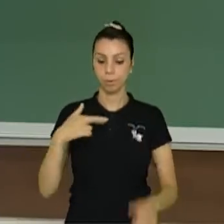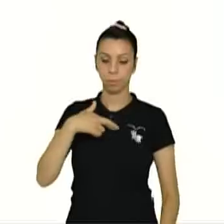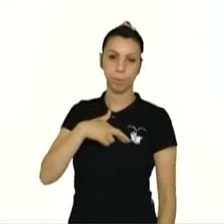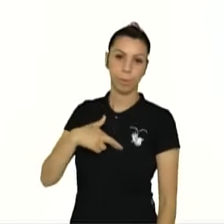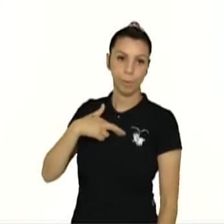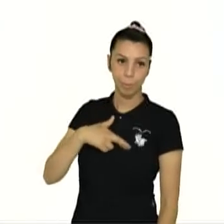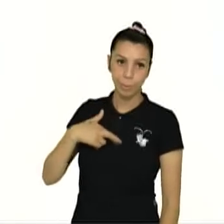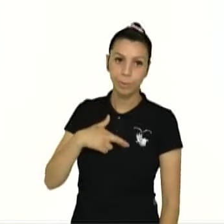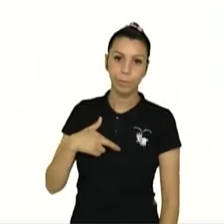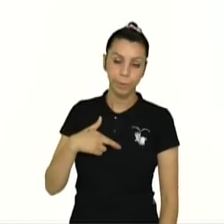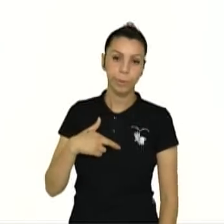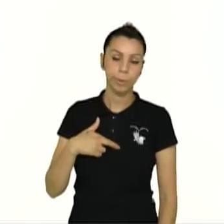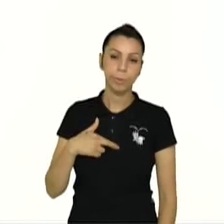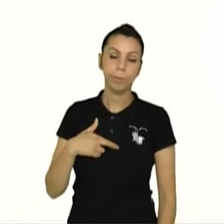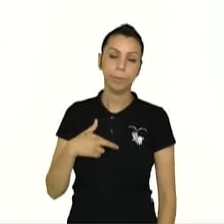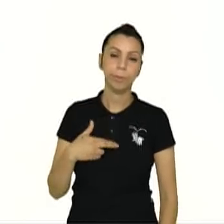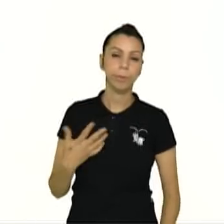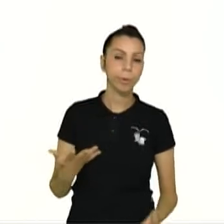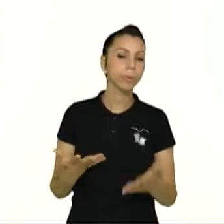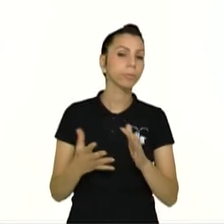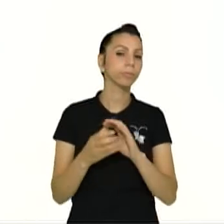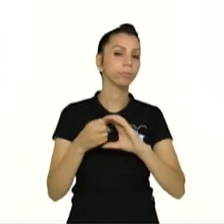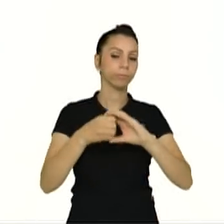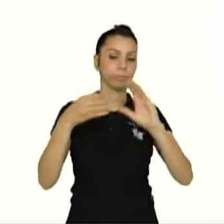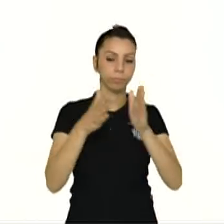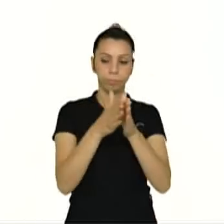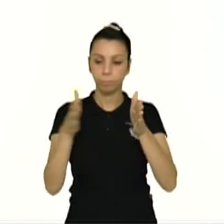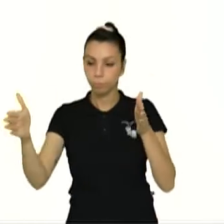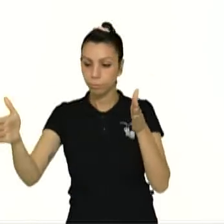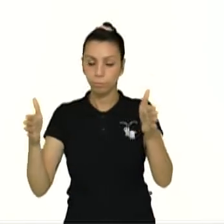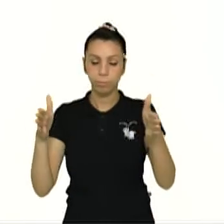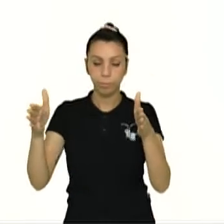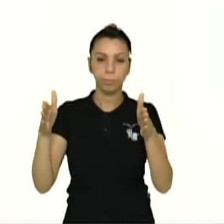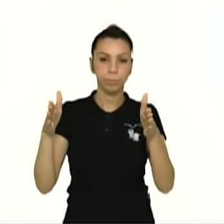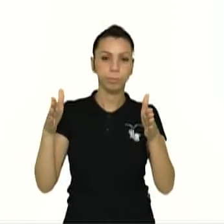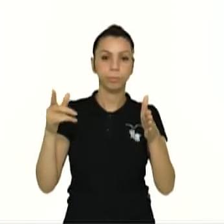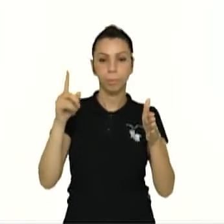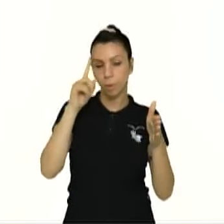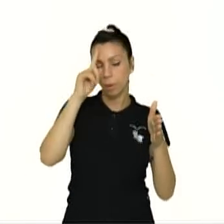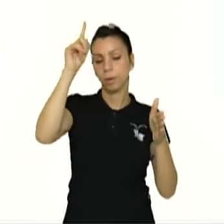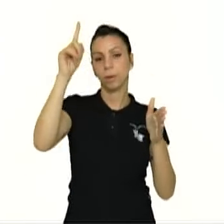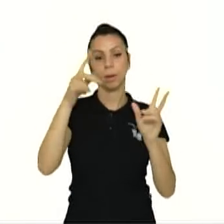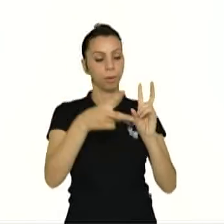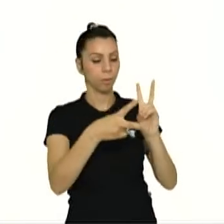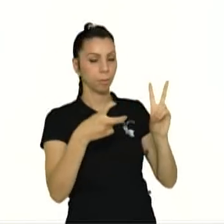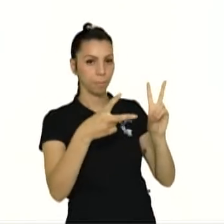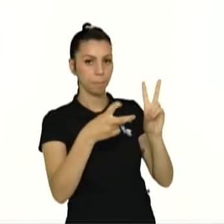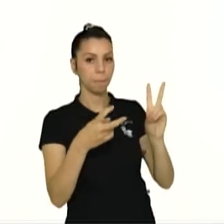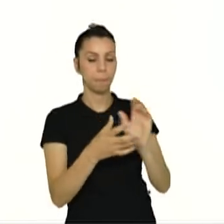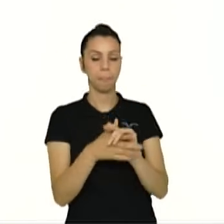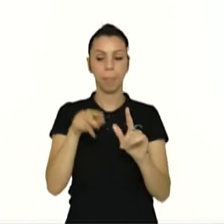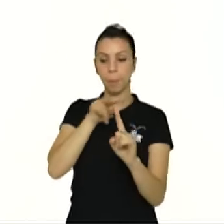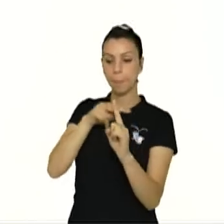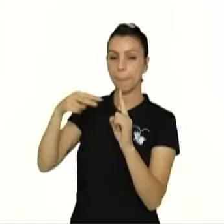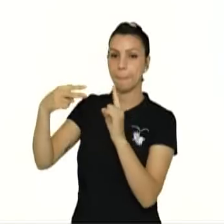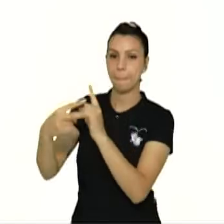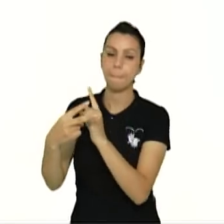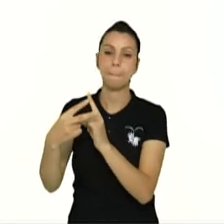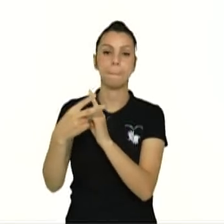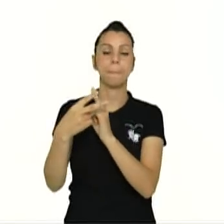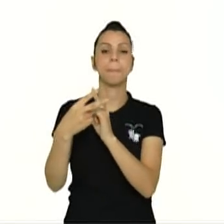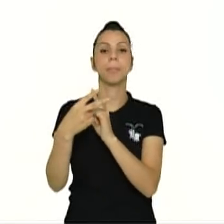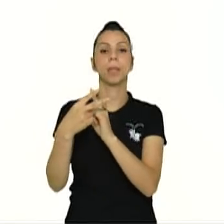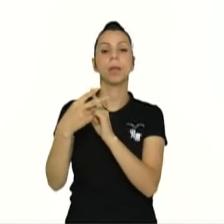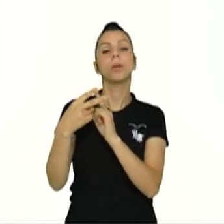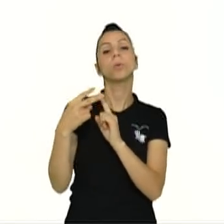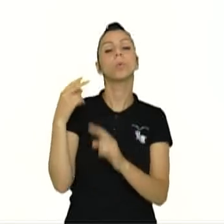romantismo, tá? Caracterizou-se por um período de idealização da figura indígena pela perspectiva do homem branco. Em